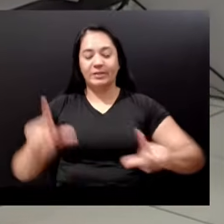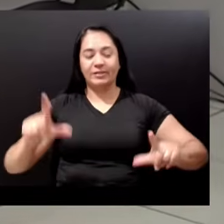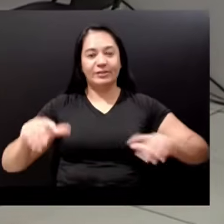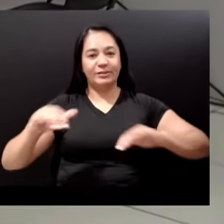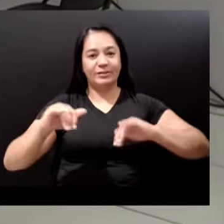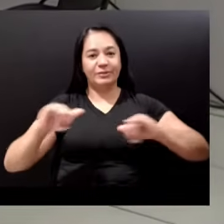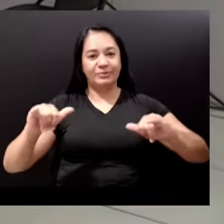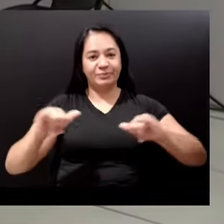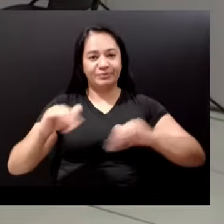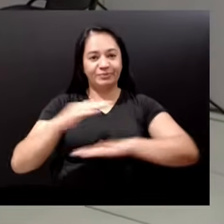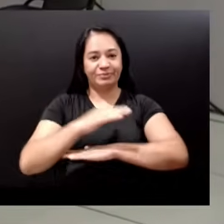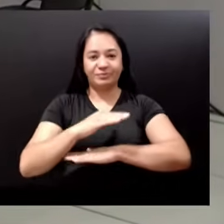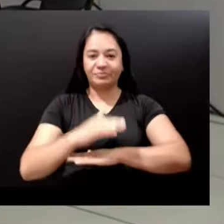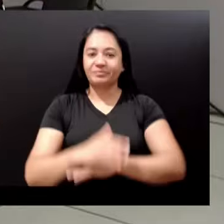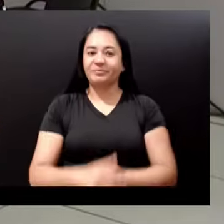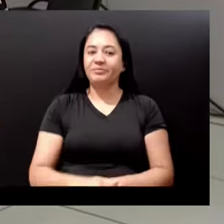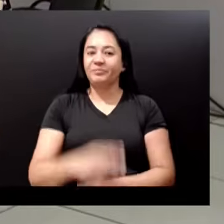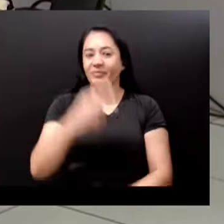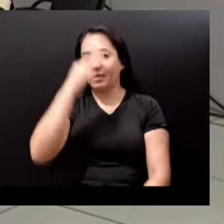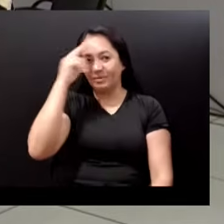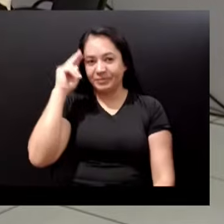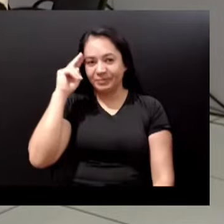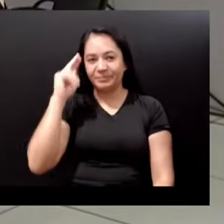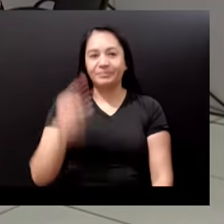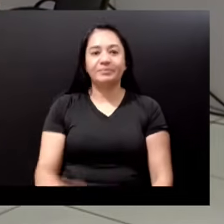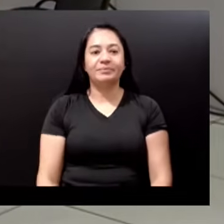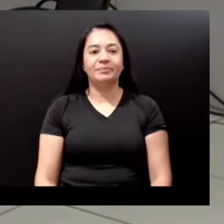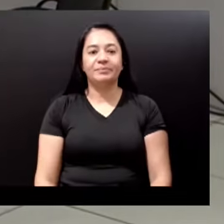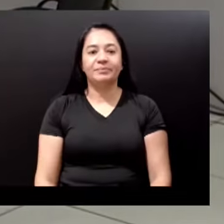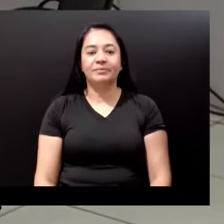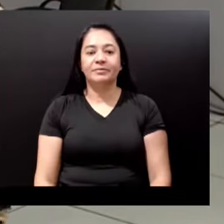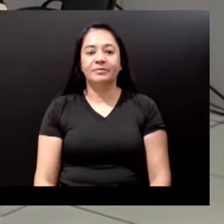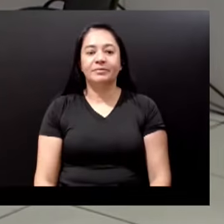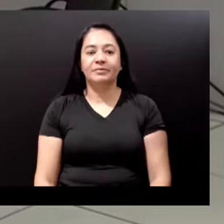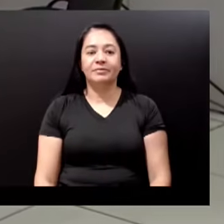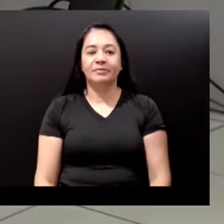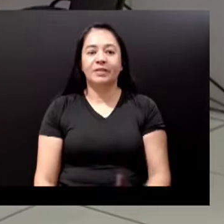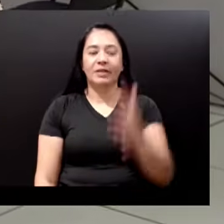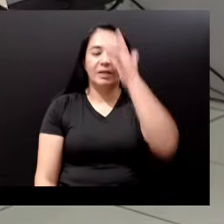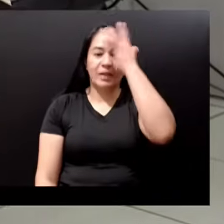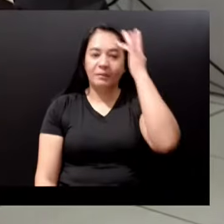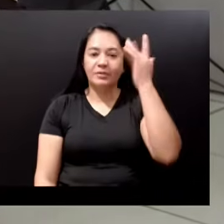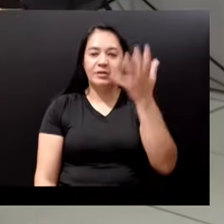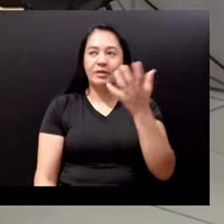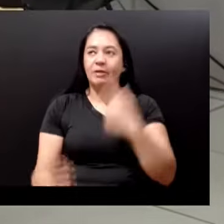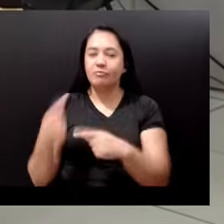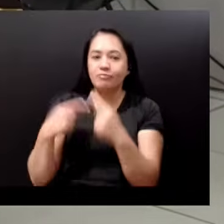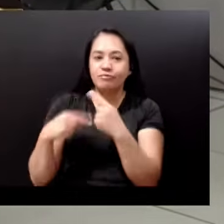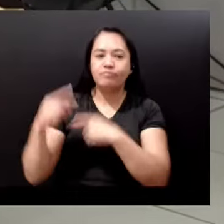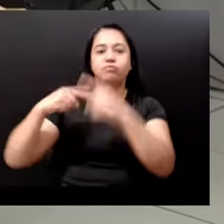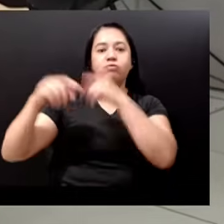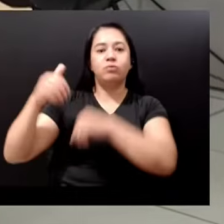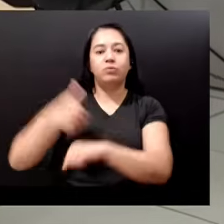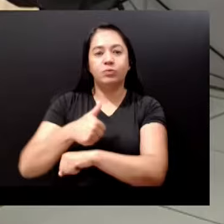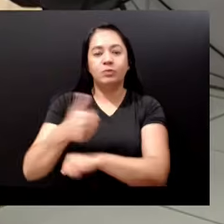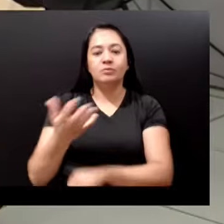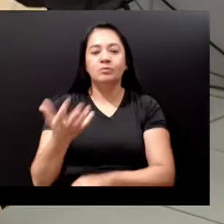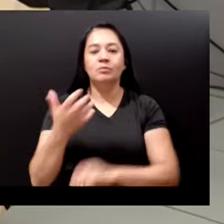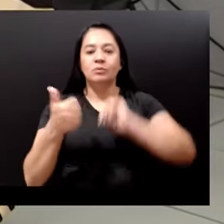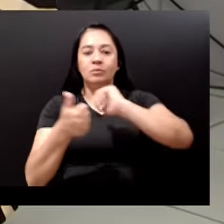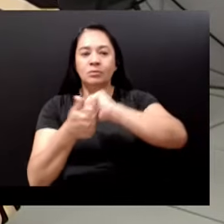telespectadores, Gabriel. Então, Maria Helena, quem quer dar um plus aí na carreira, quem quer se qualificar, né? Às vezes já tem